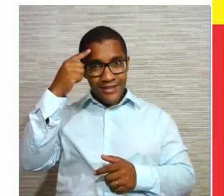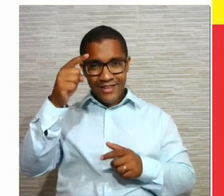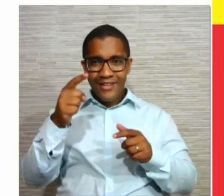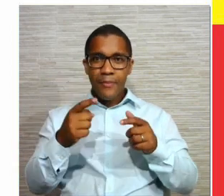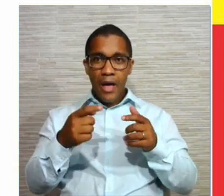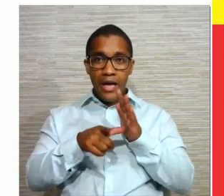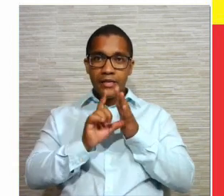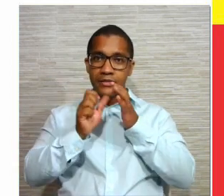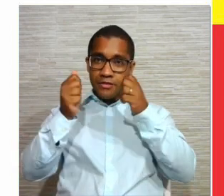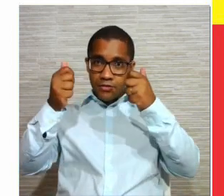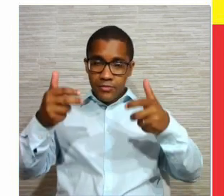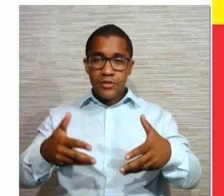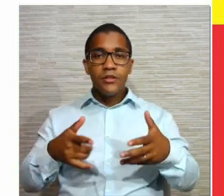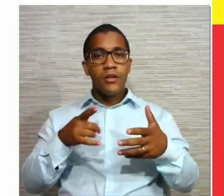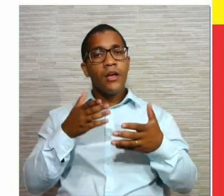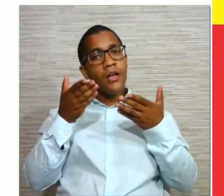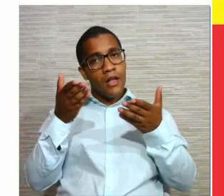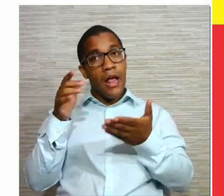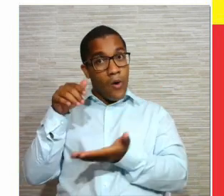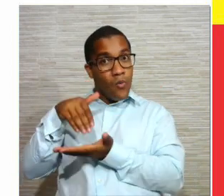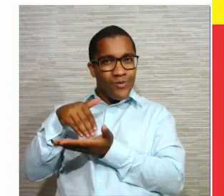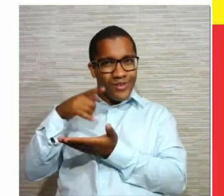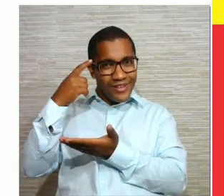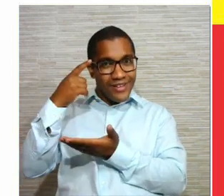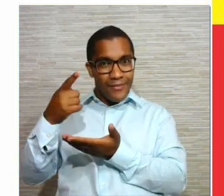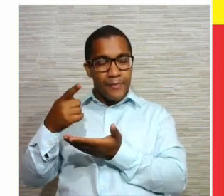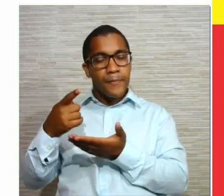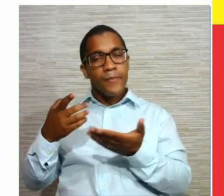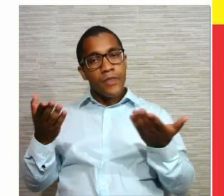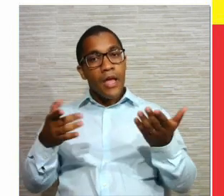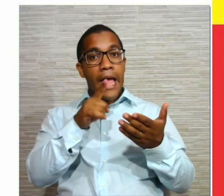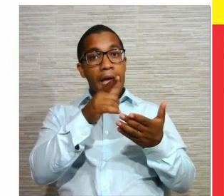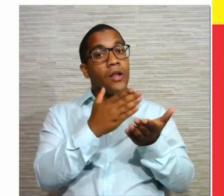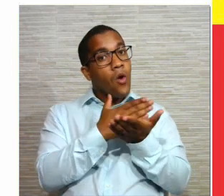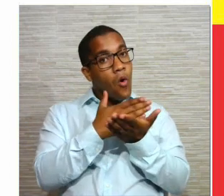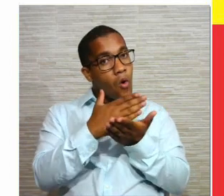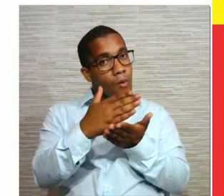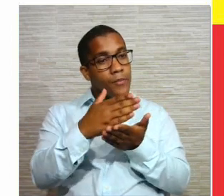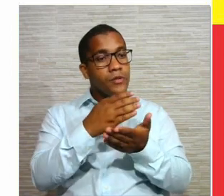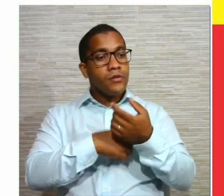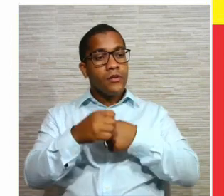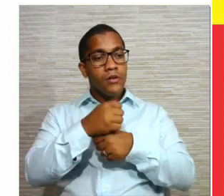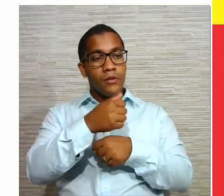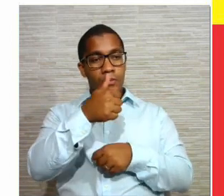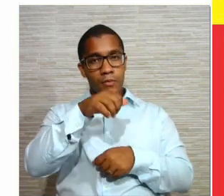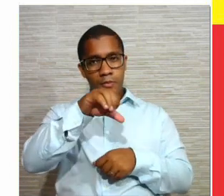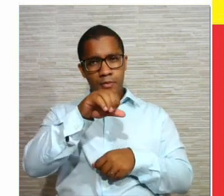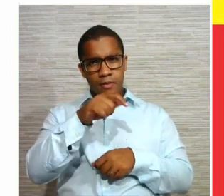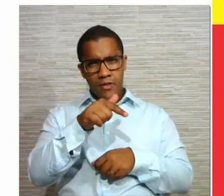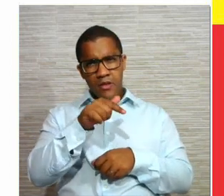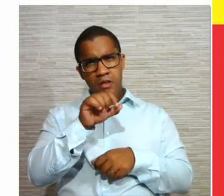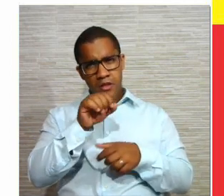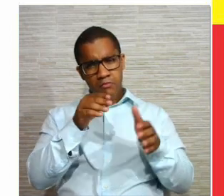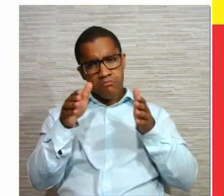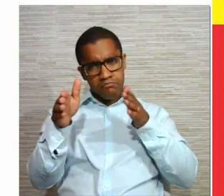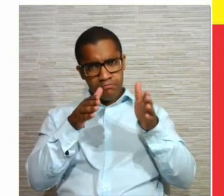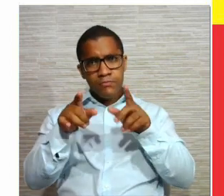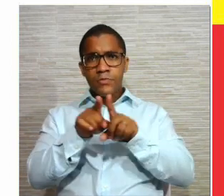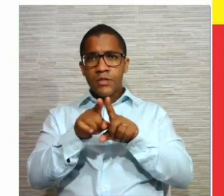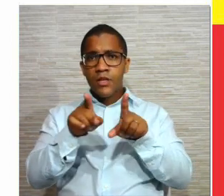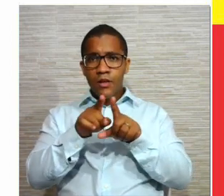aquele álbum Adiós Amigos, que foi o último, mas eles começaram na década de 70 também